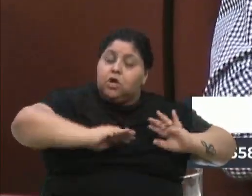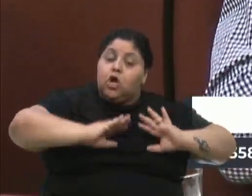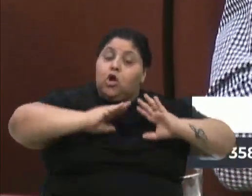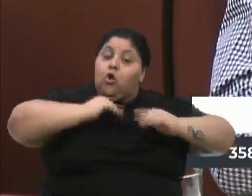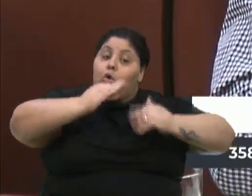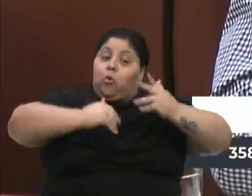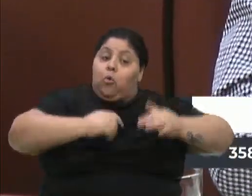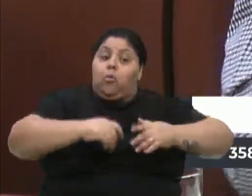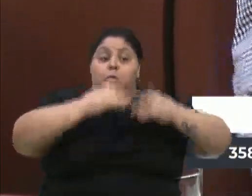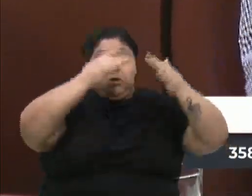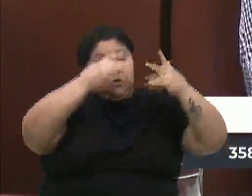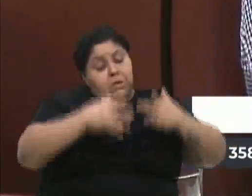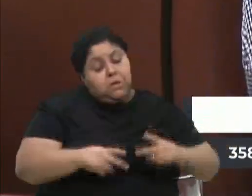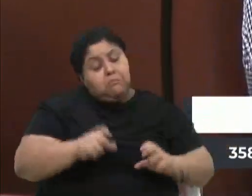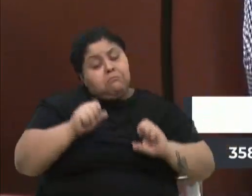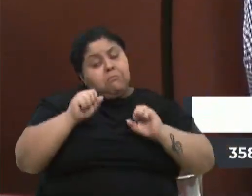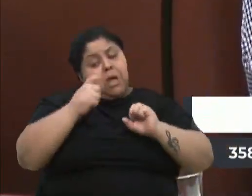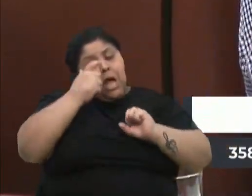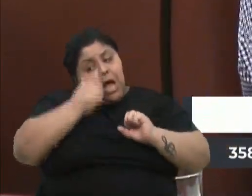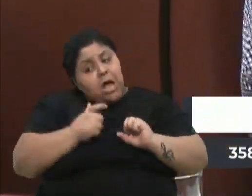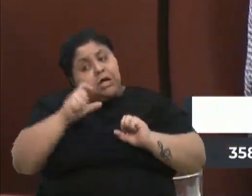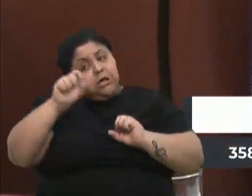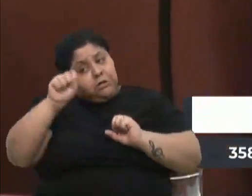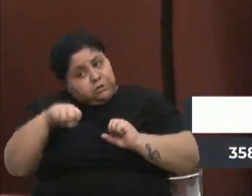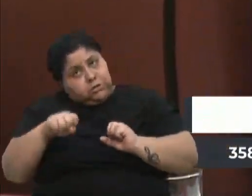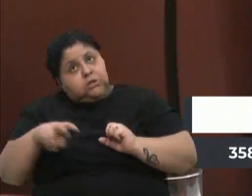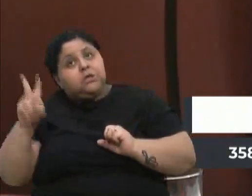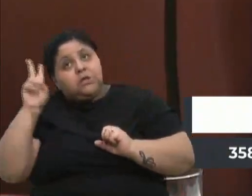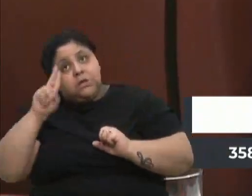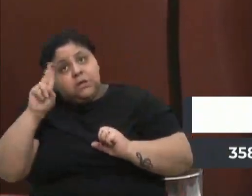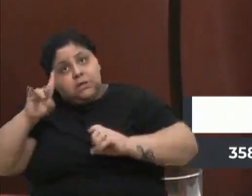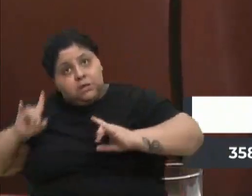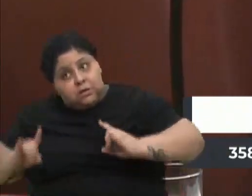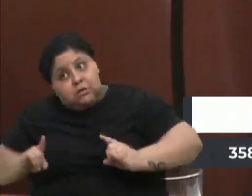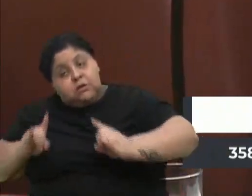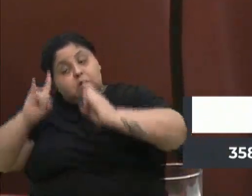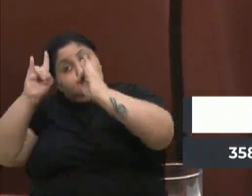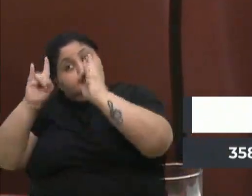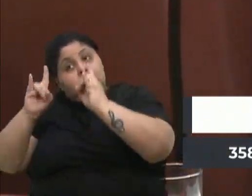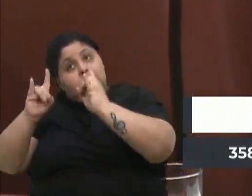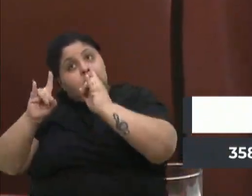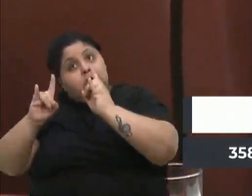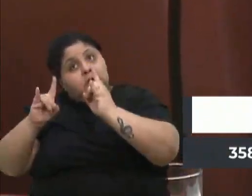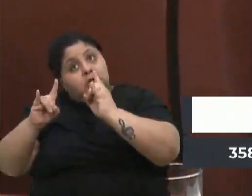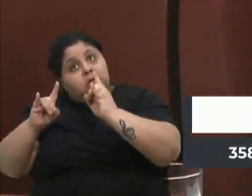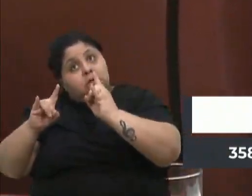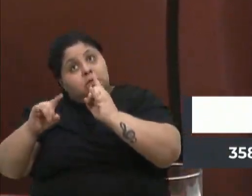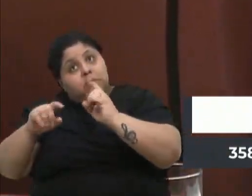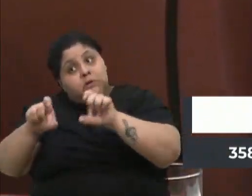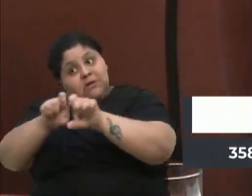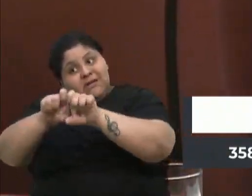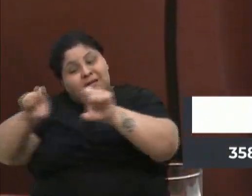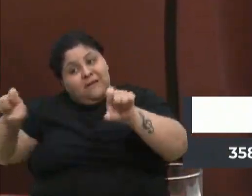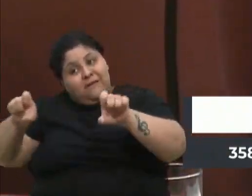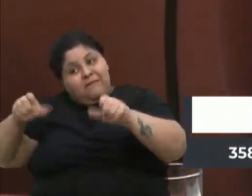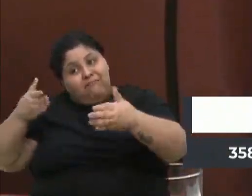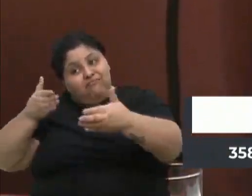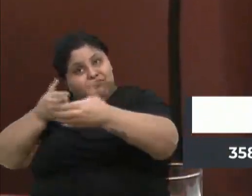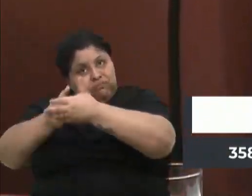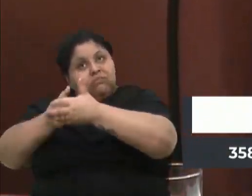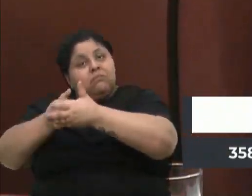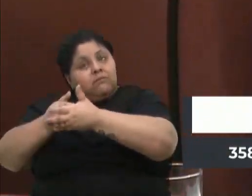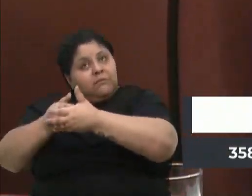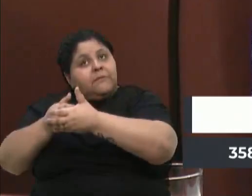ela, talvez sim, lembrando que o prédio está interditado, que é uma questão que o senhor vai enfrentar hoje no fim da